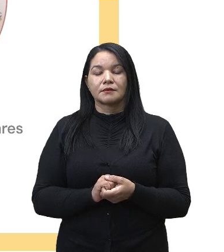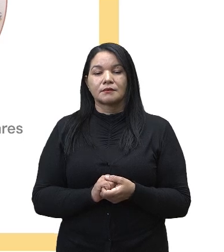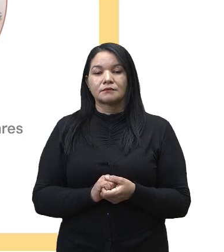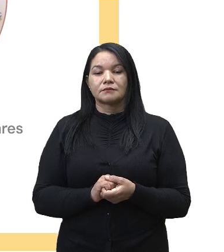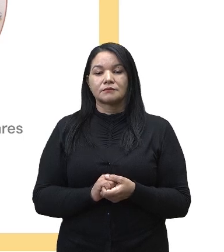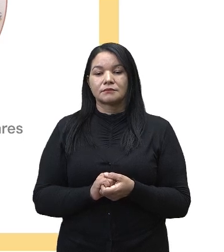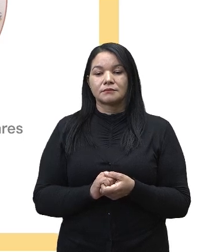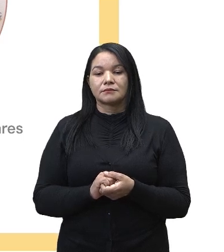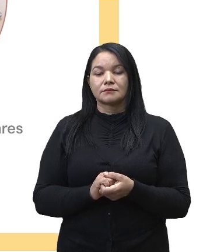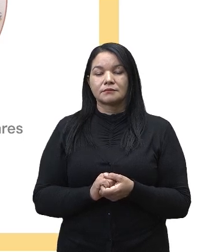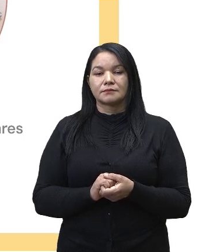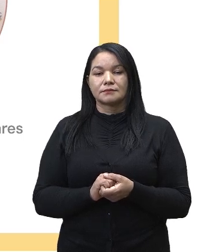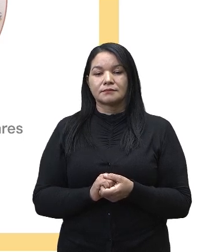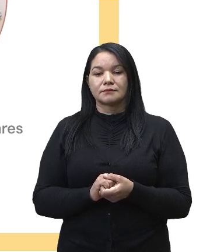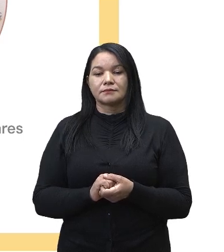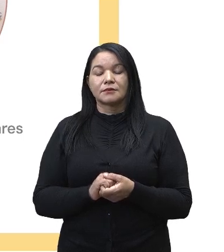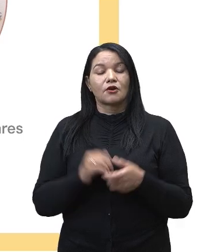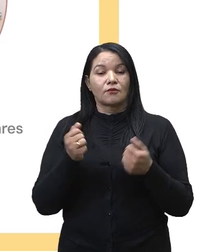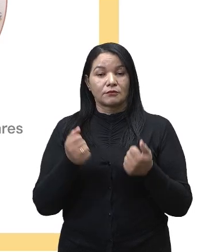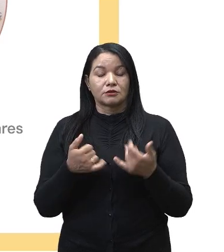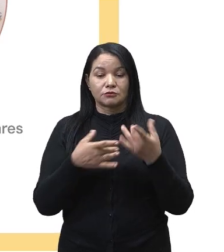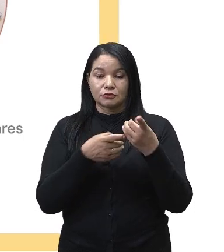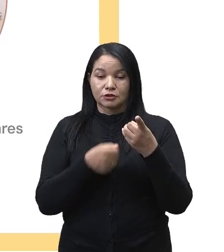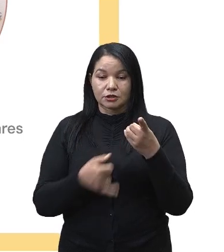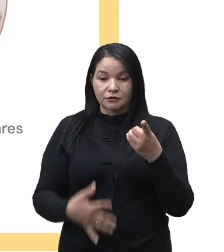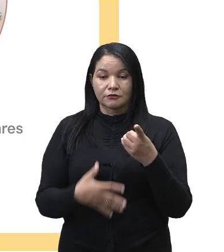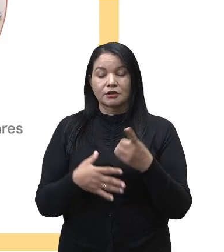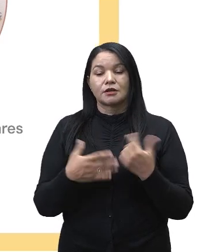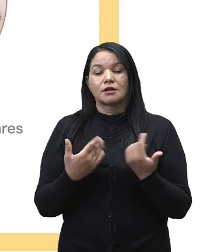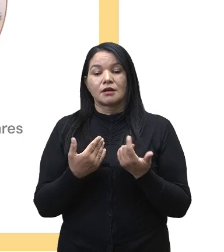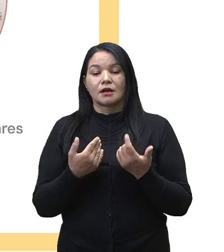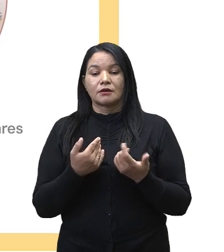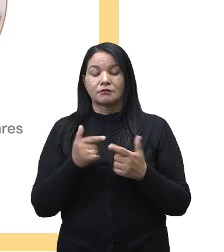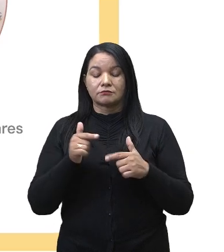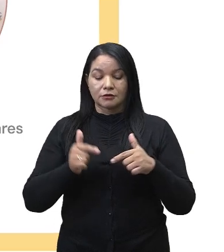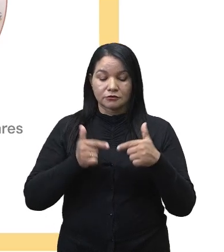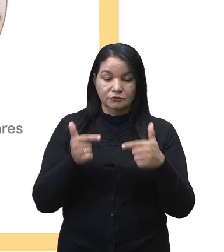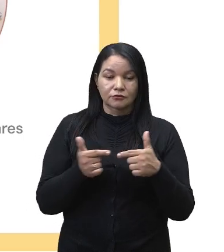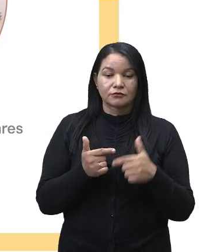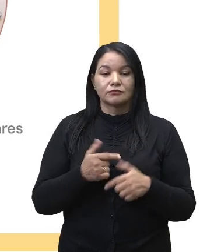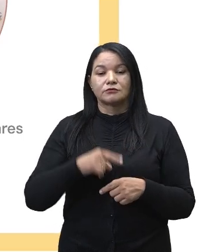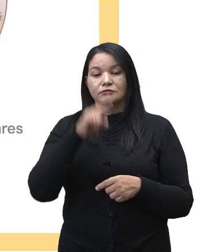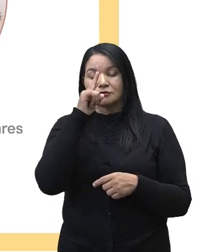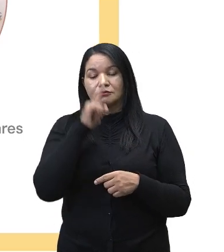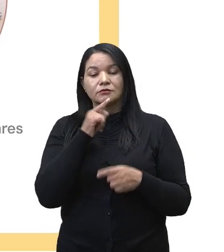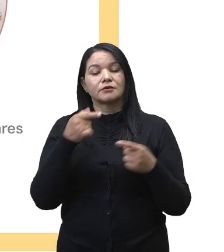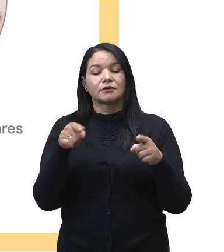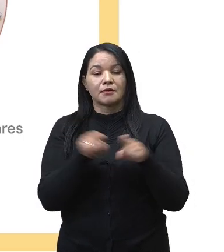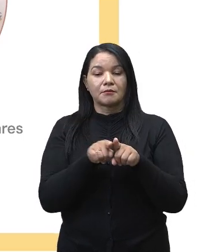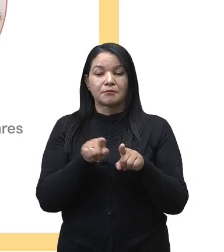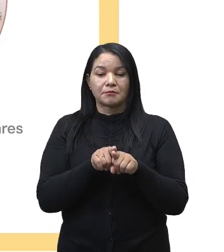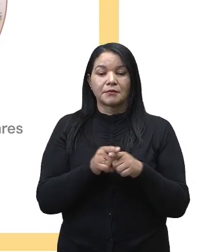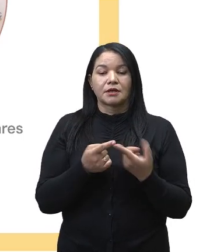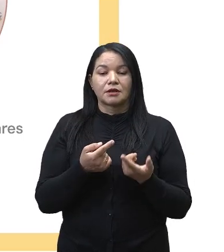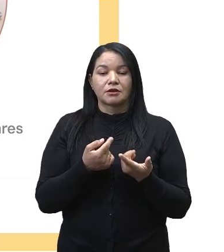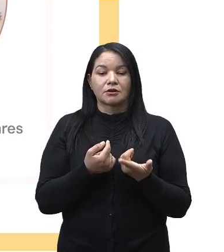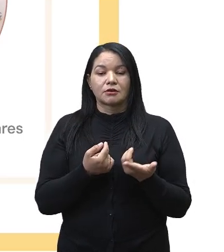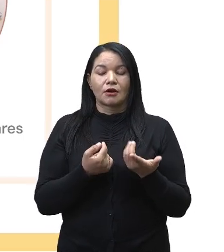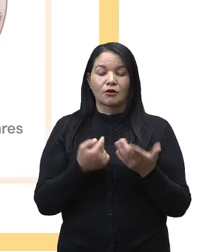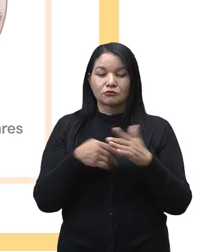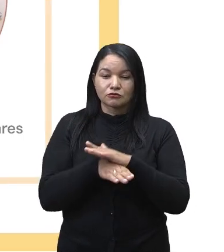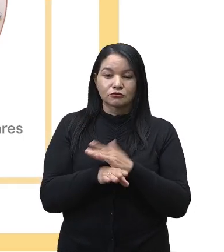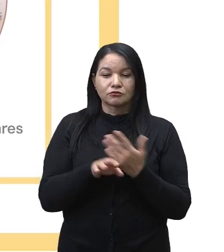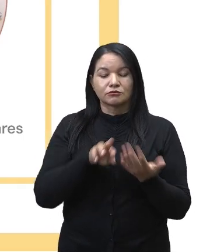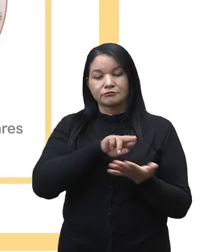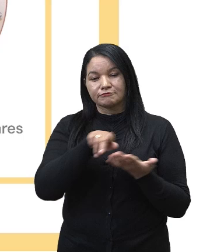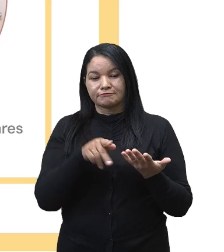de uma pessoa. Então, eu vou descrever o caráter, as ações, os costumes daquela pessoa. Aqui embaixo eu tenho,